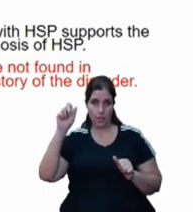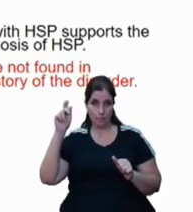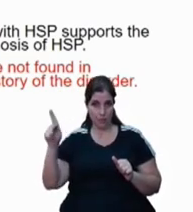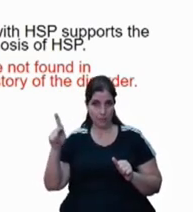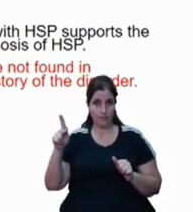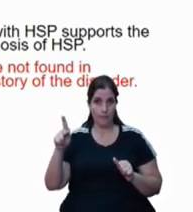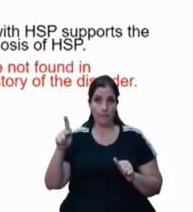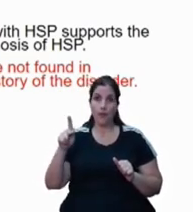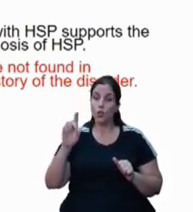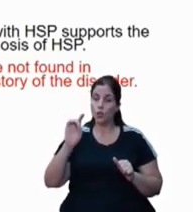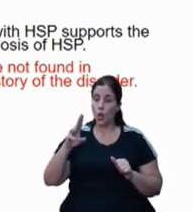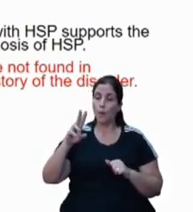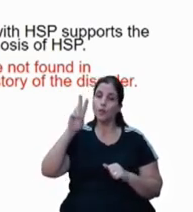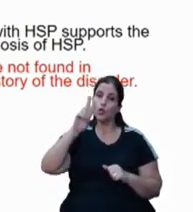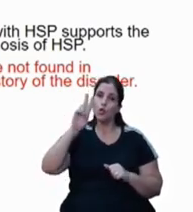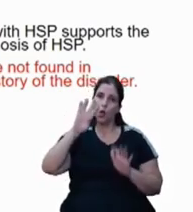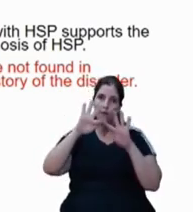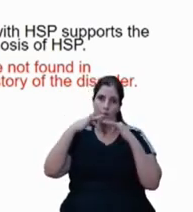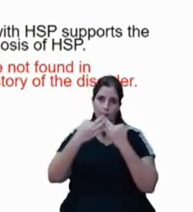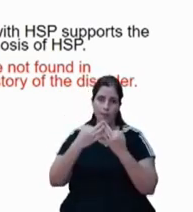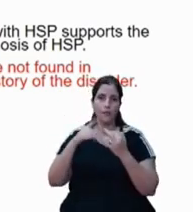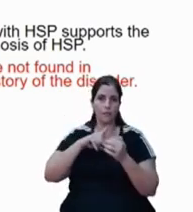histórico familiar da doença.